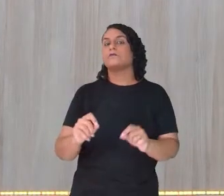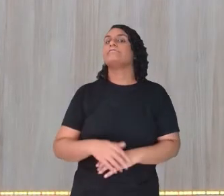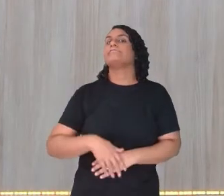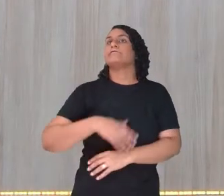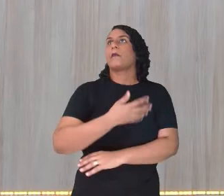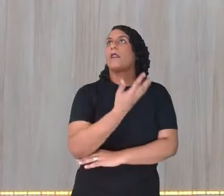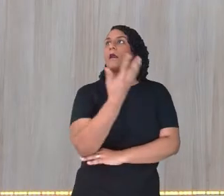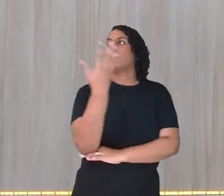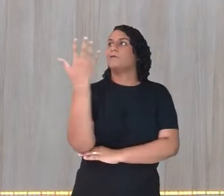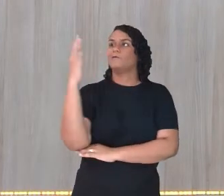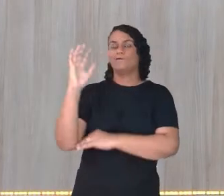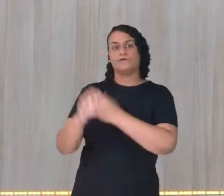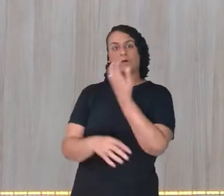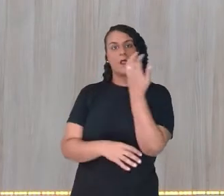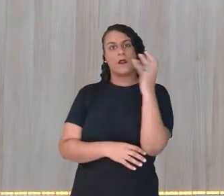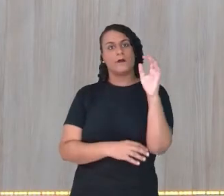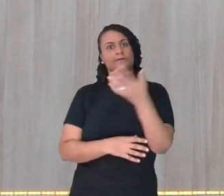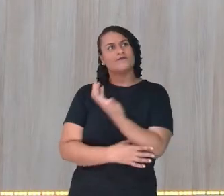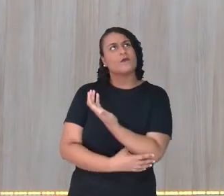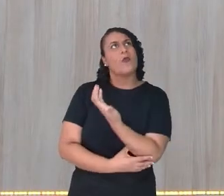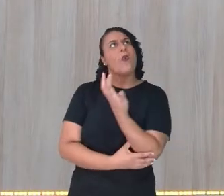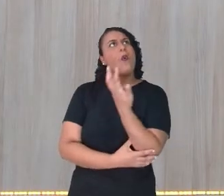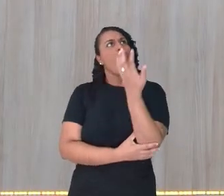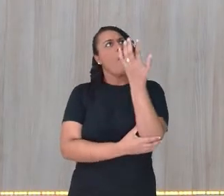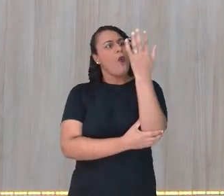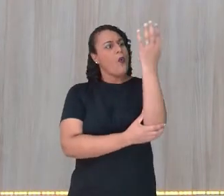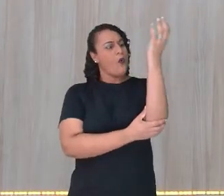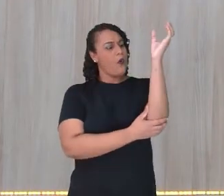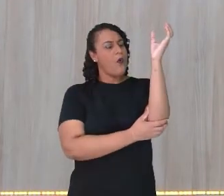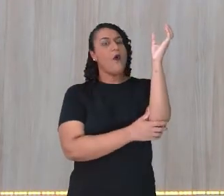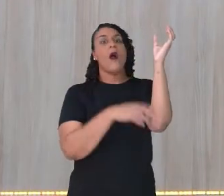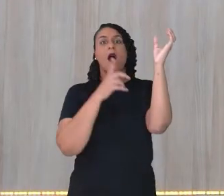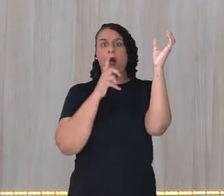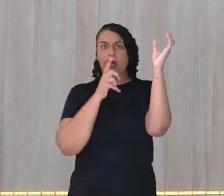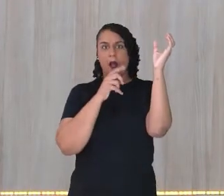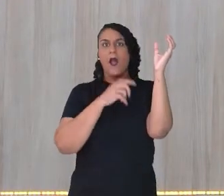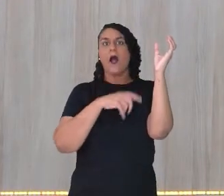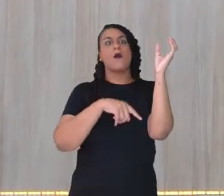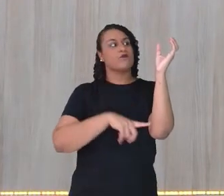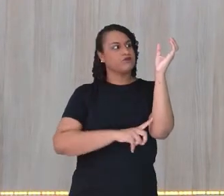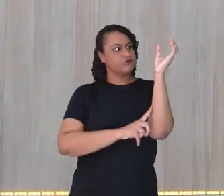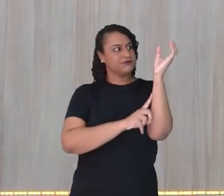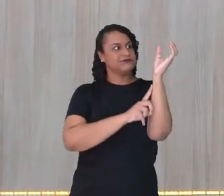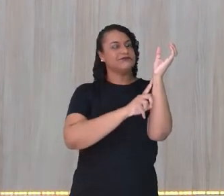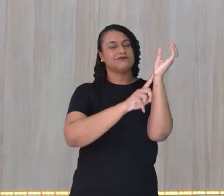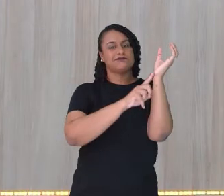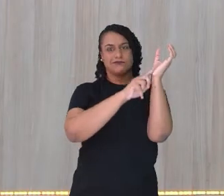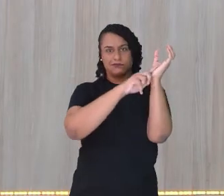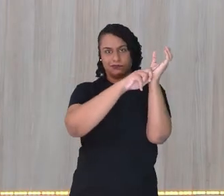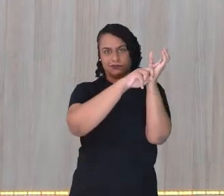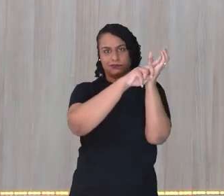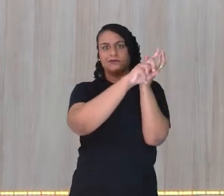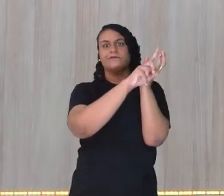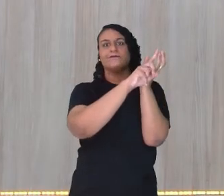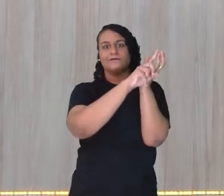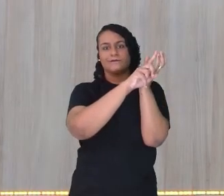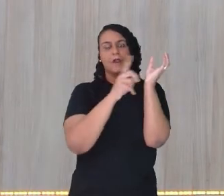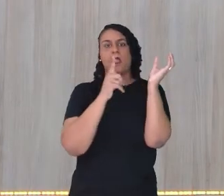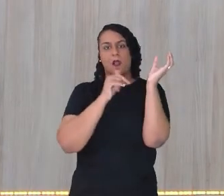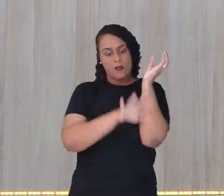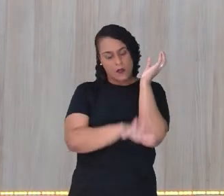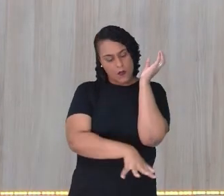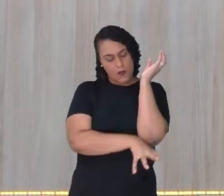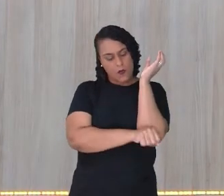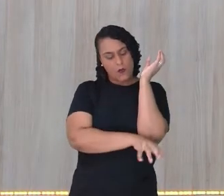né? Por mais alta que seja, a água consegue chegar no ponto mais alto, na copa das árvores, graças